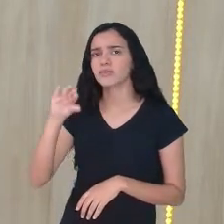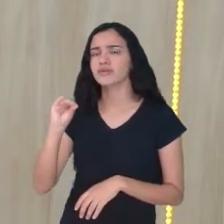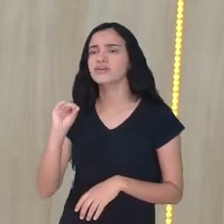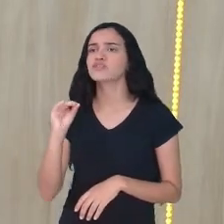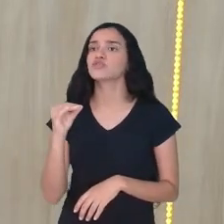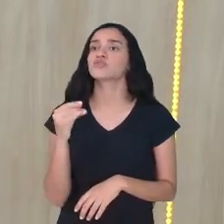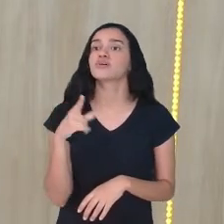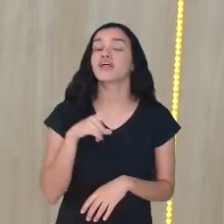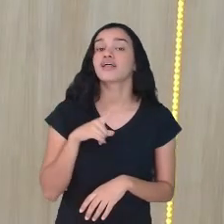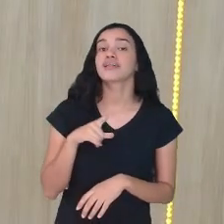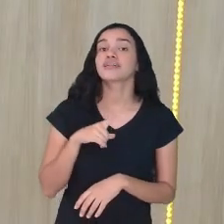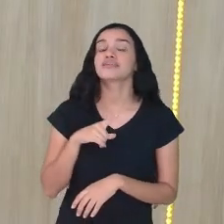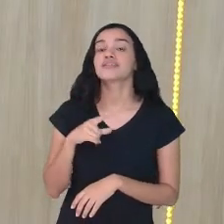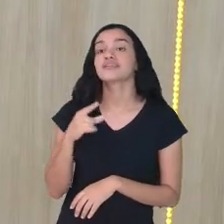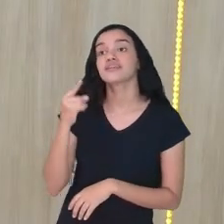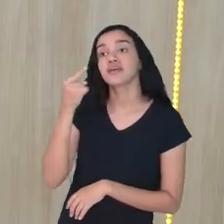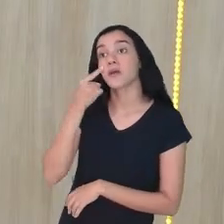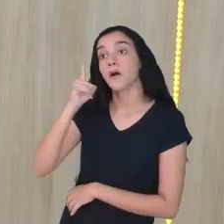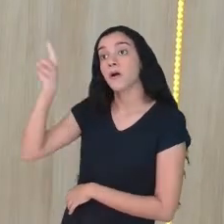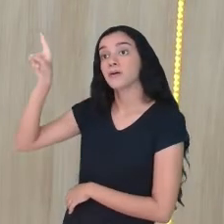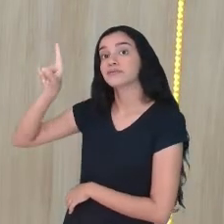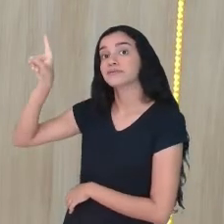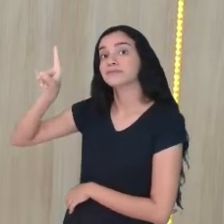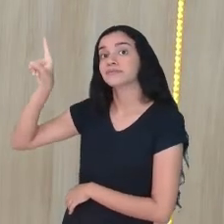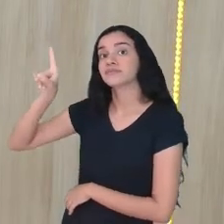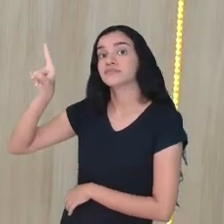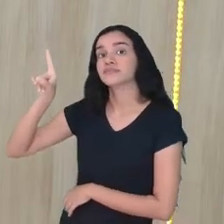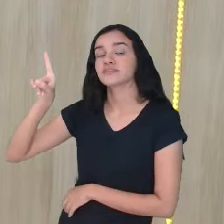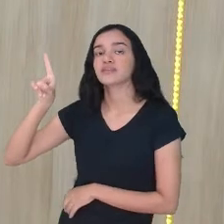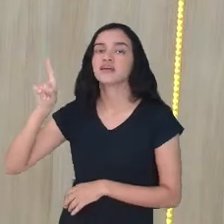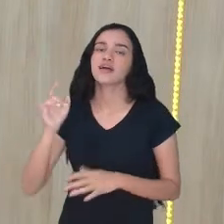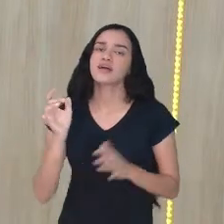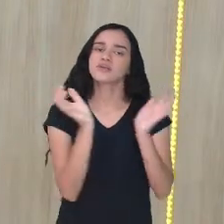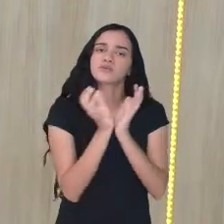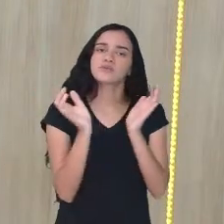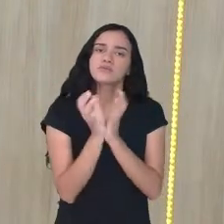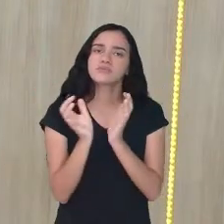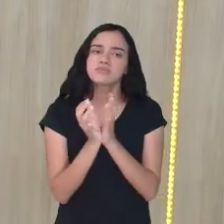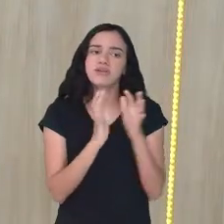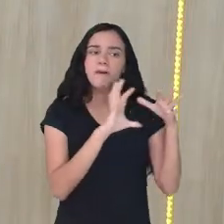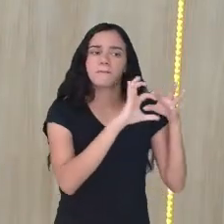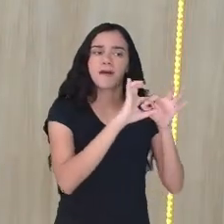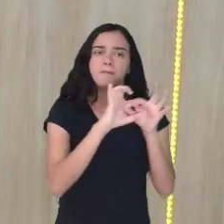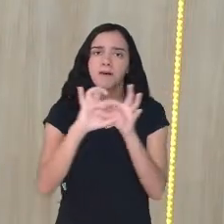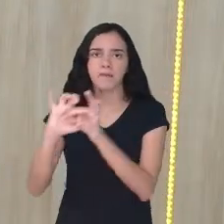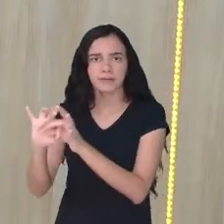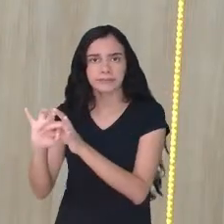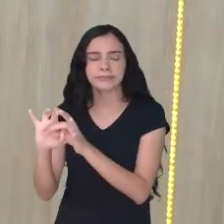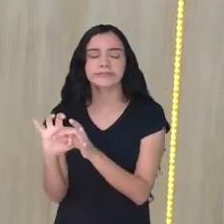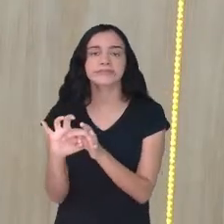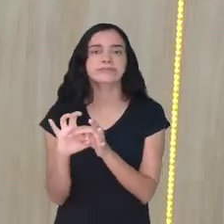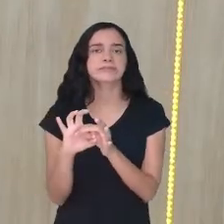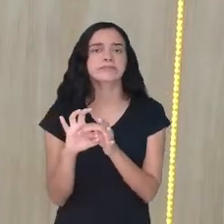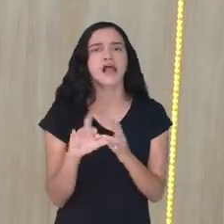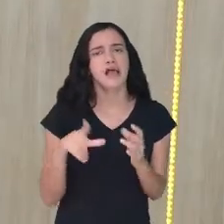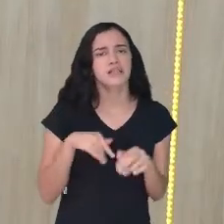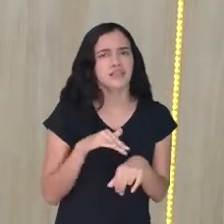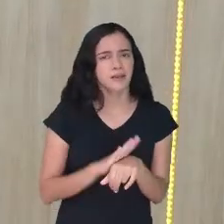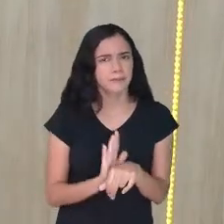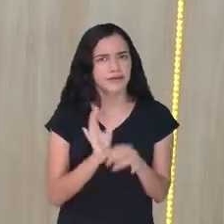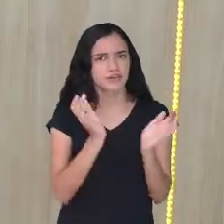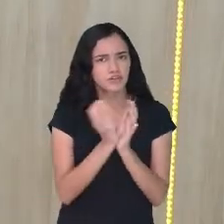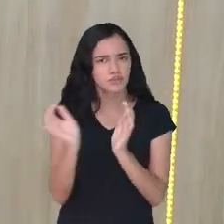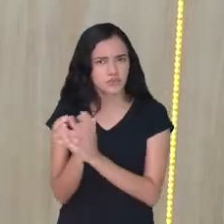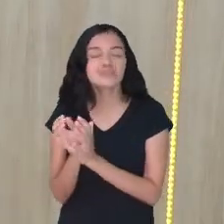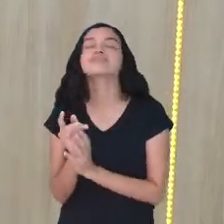um faz parte do outro, ou seja, está dentro. O maior é os racionais. Professora, tem mais conjunto?